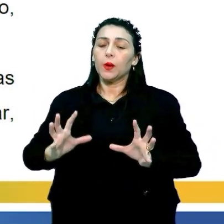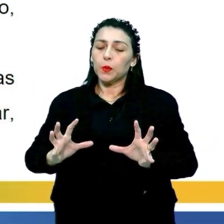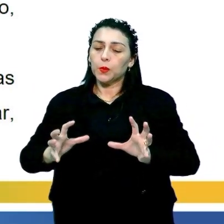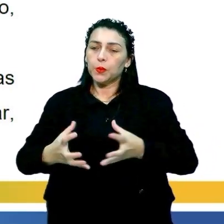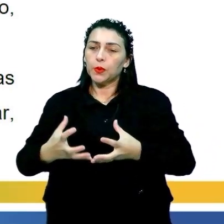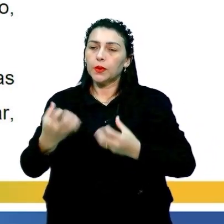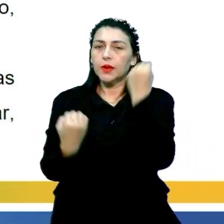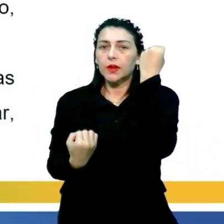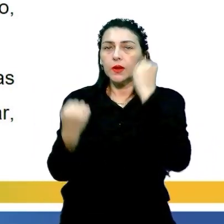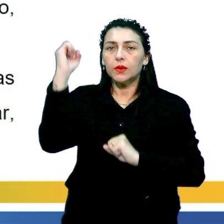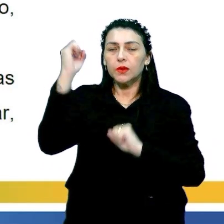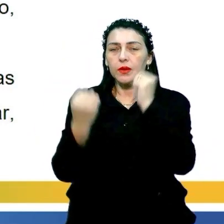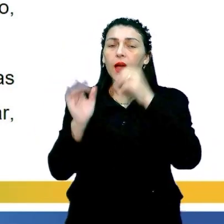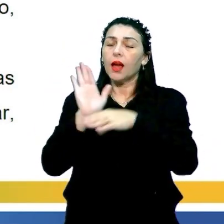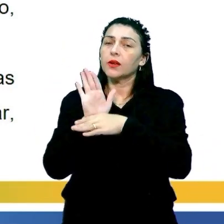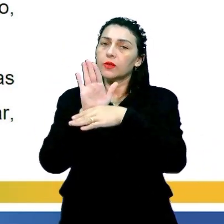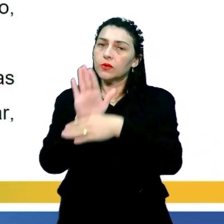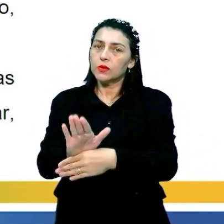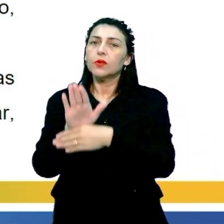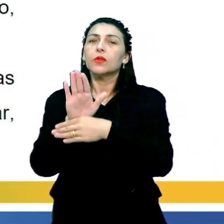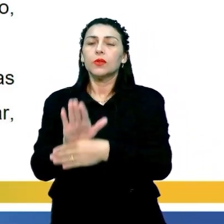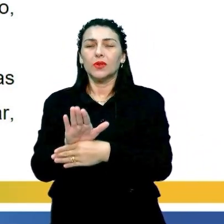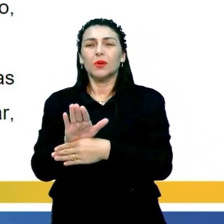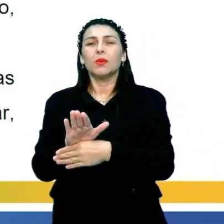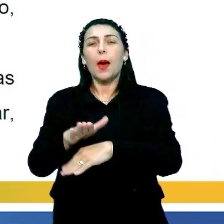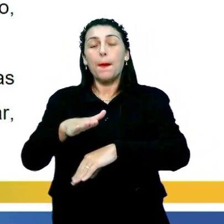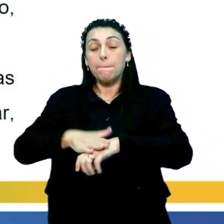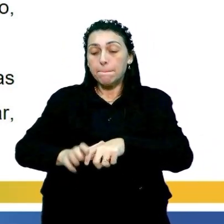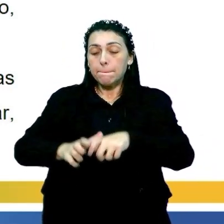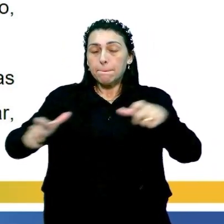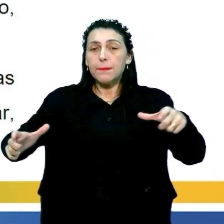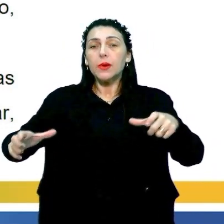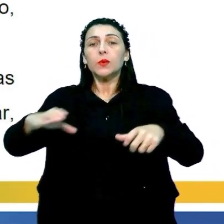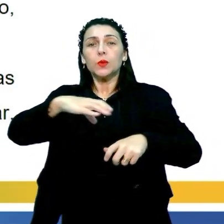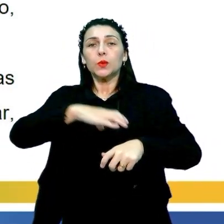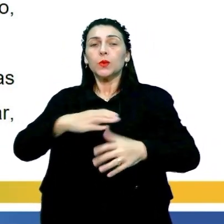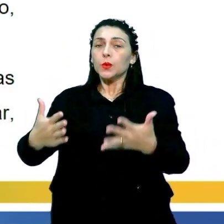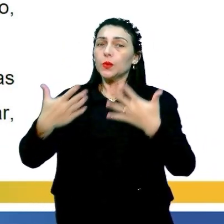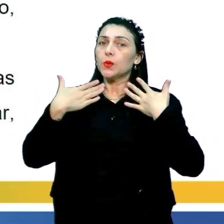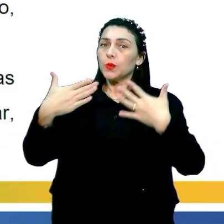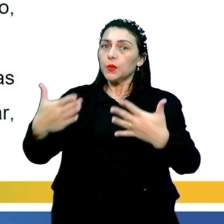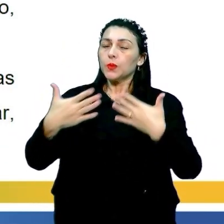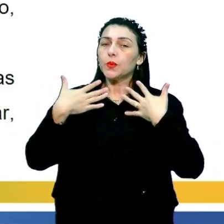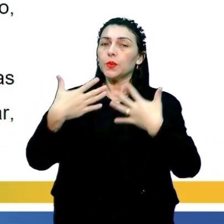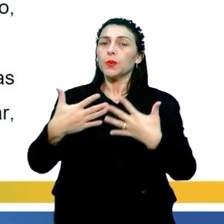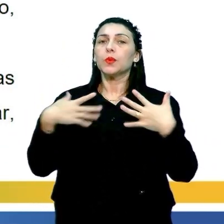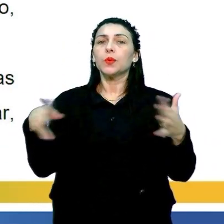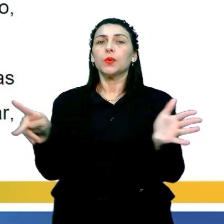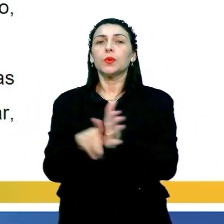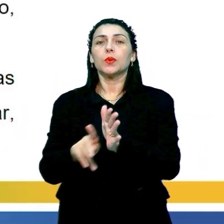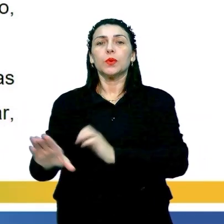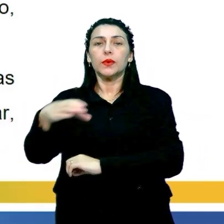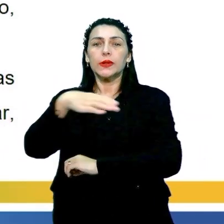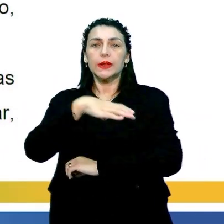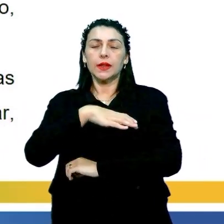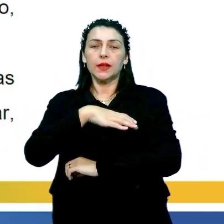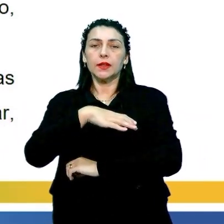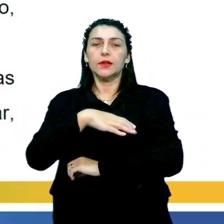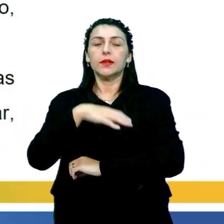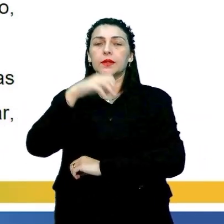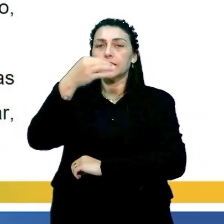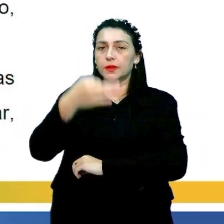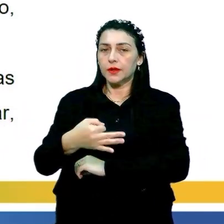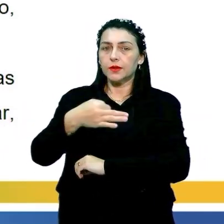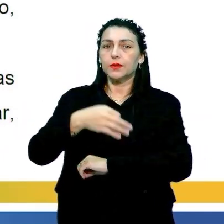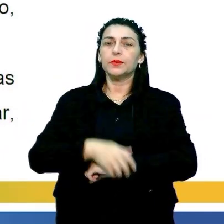industriais, enfim, tudo isso contribui para a concentração de calor nas grandes cidades, em especial nos centros urbanos. Certo,